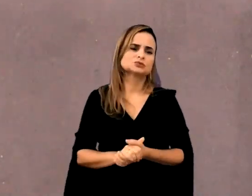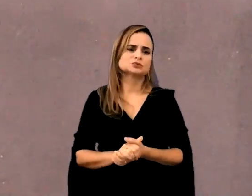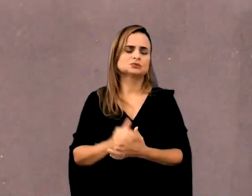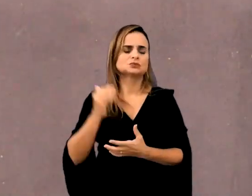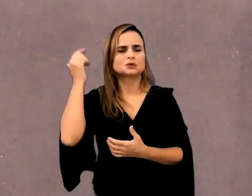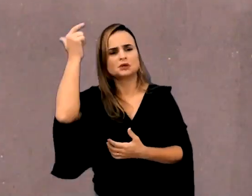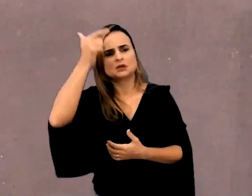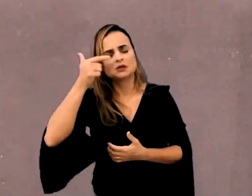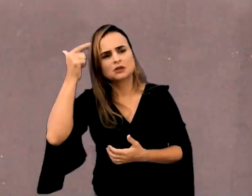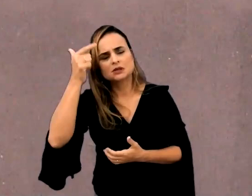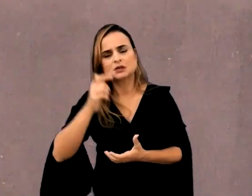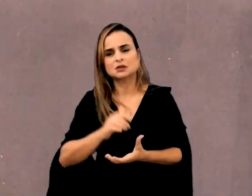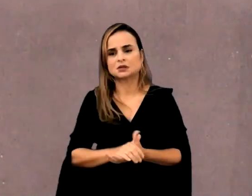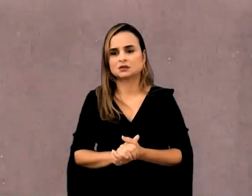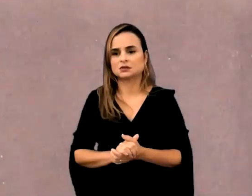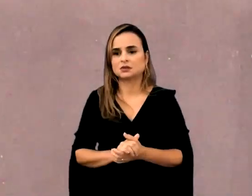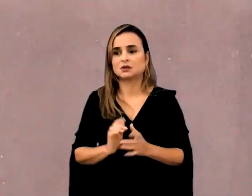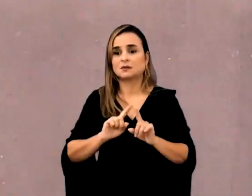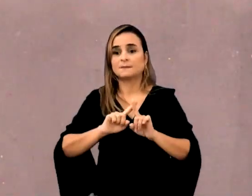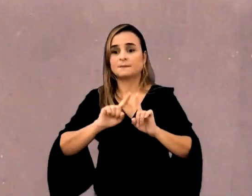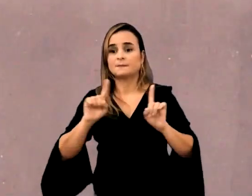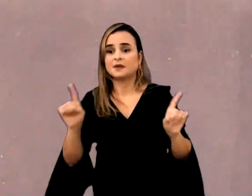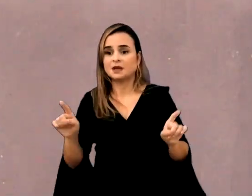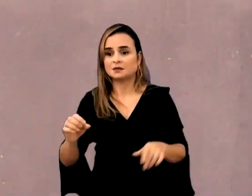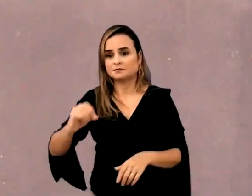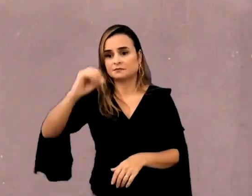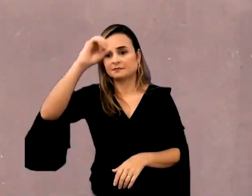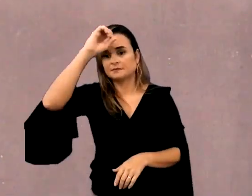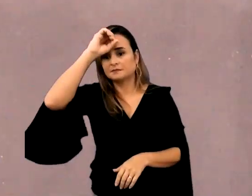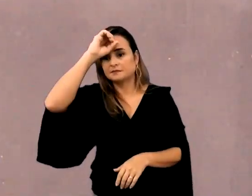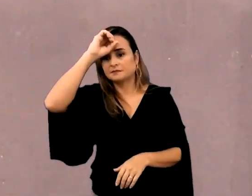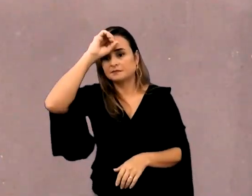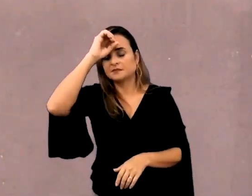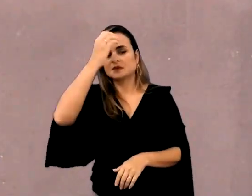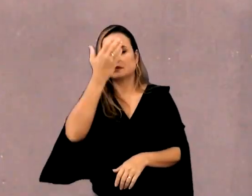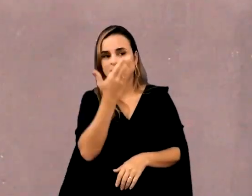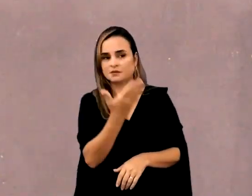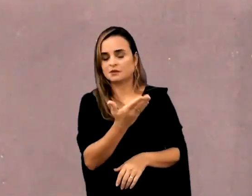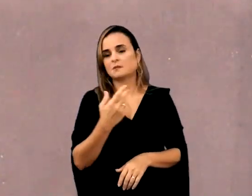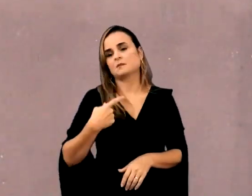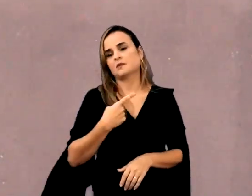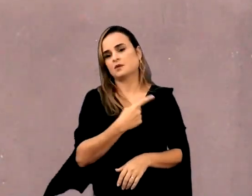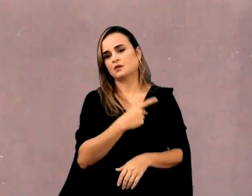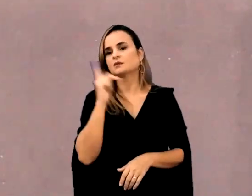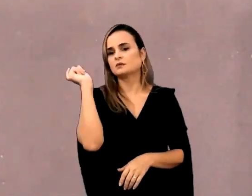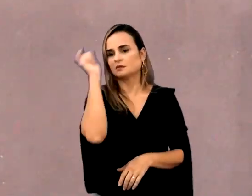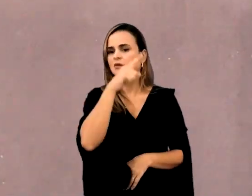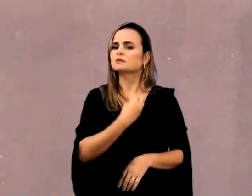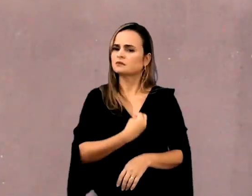Deus, mas não sabe a dificuldade em que ele passa.